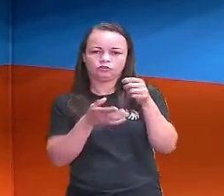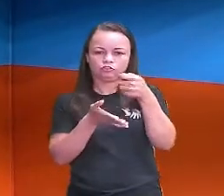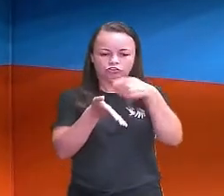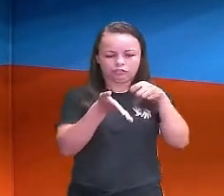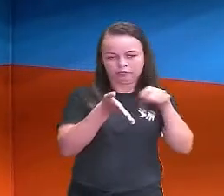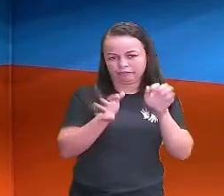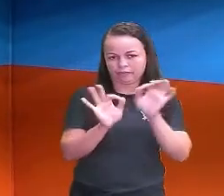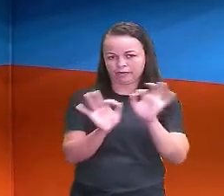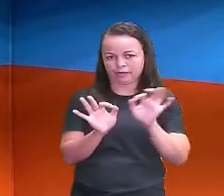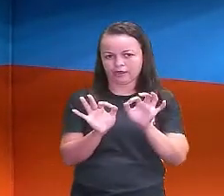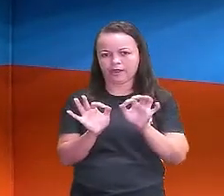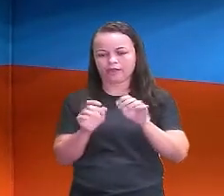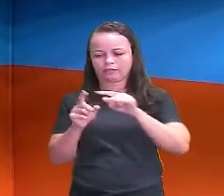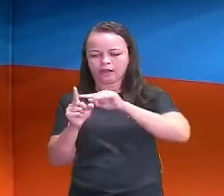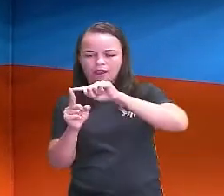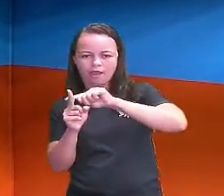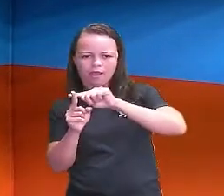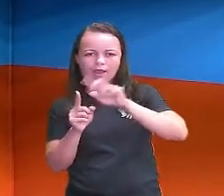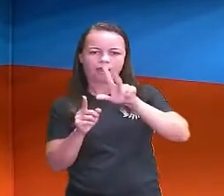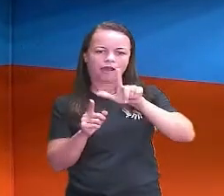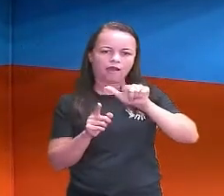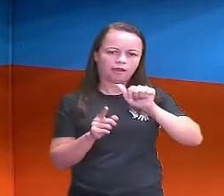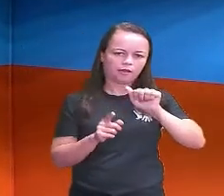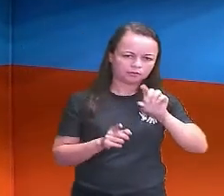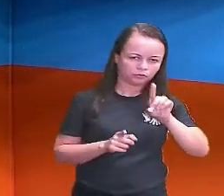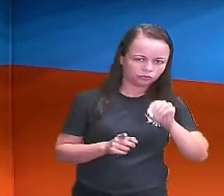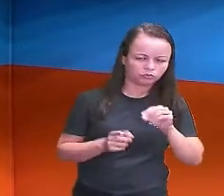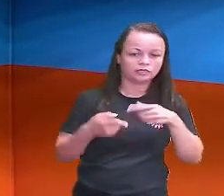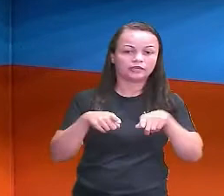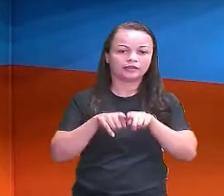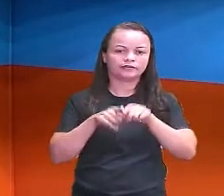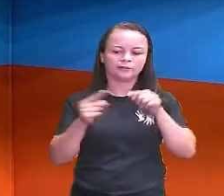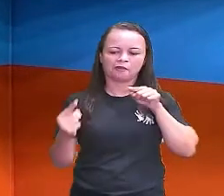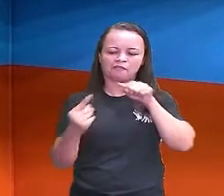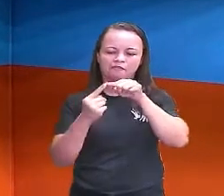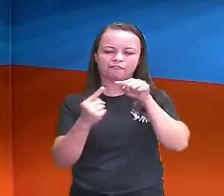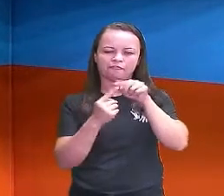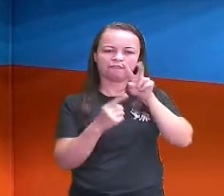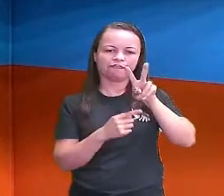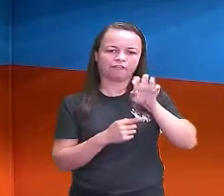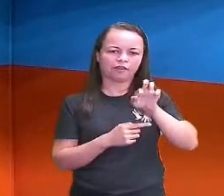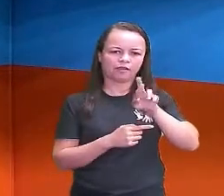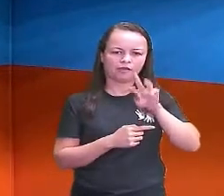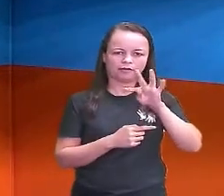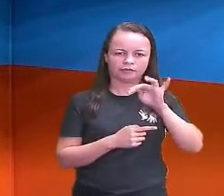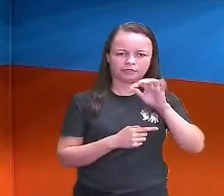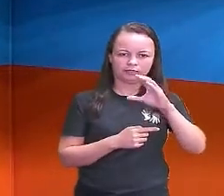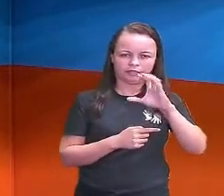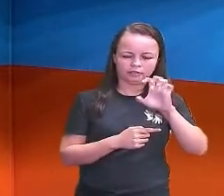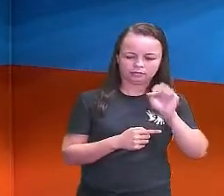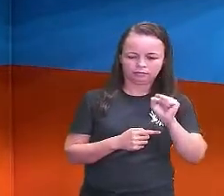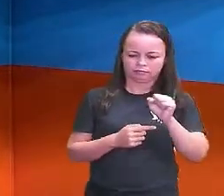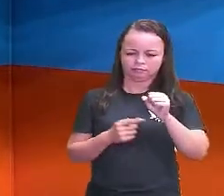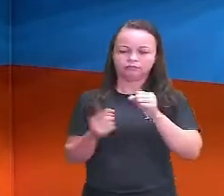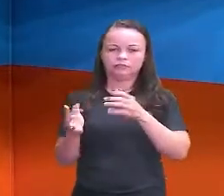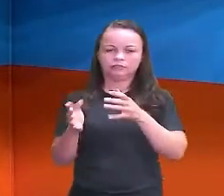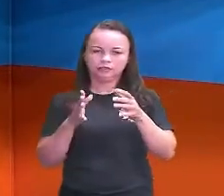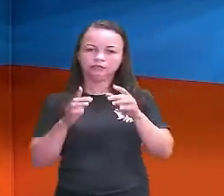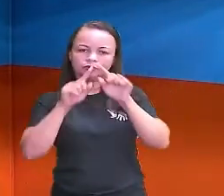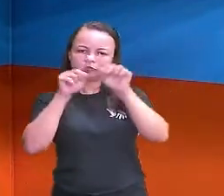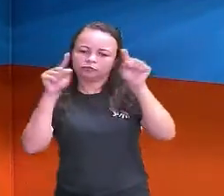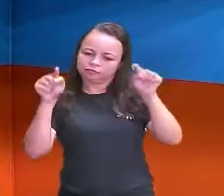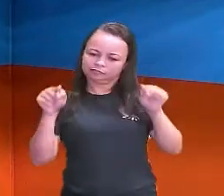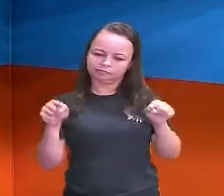nem vértice, tá? Lembrando que vértice é a pontinha, é o encontro, e o lado é cada ladozinho aqui do nosso